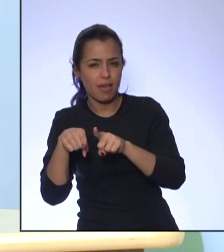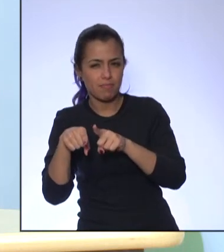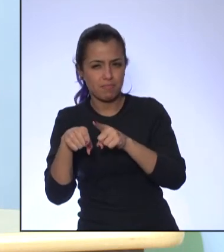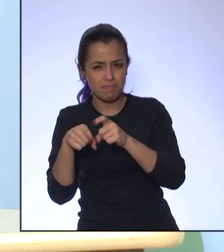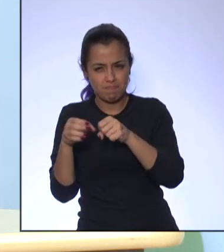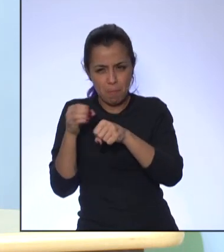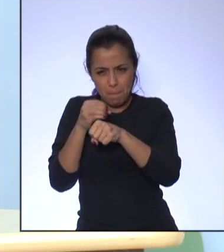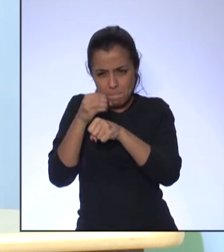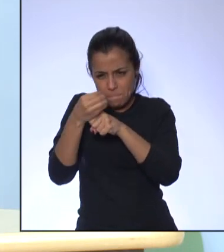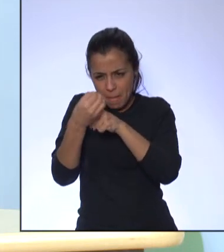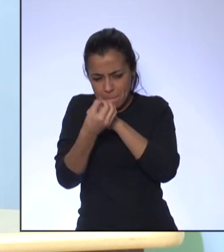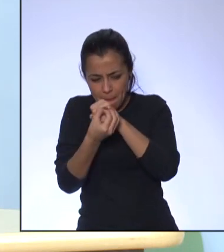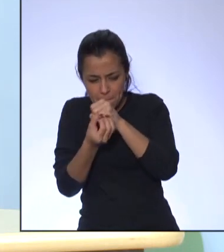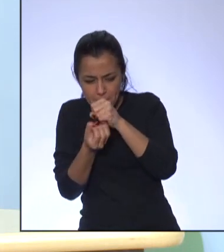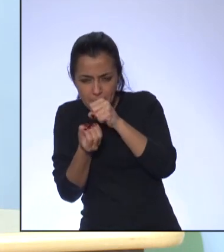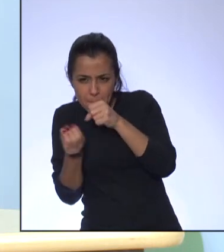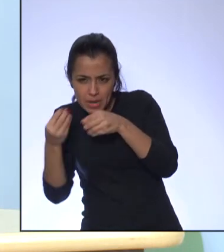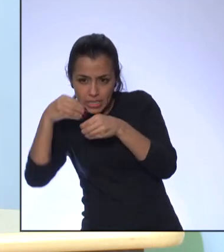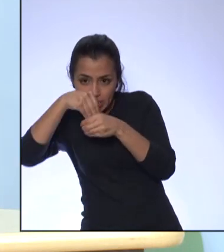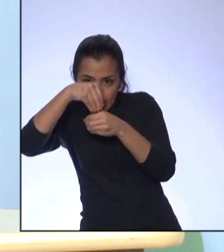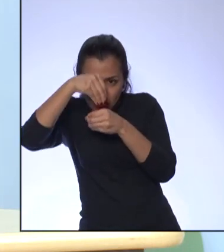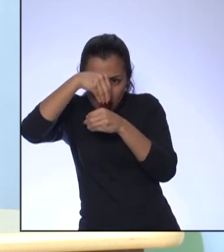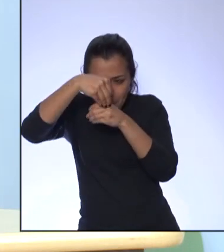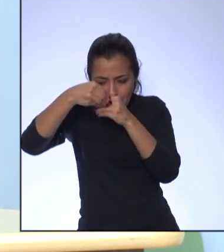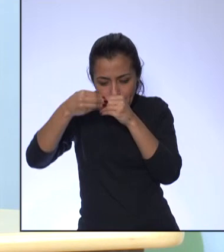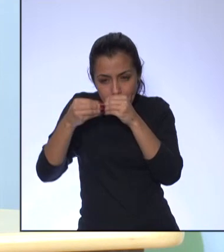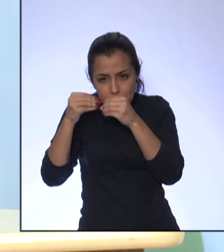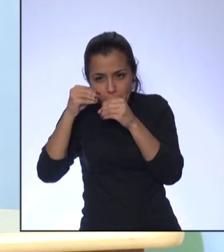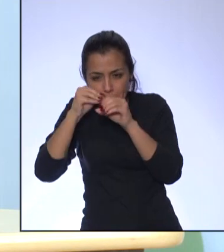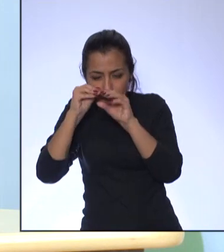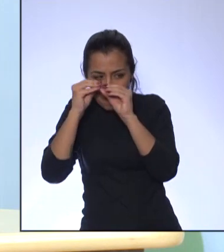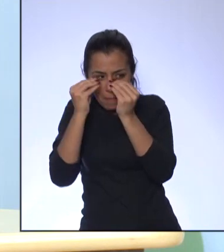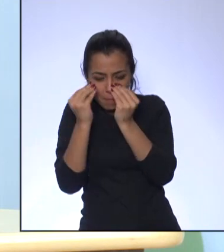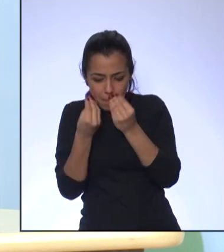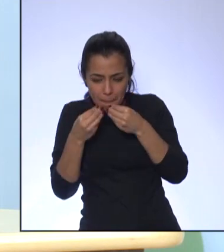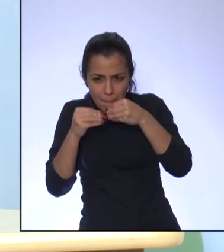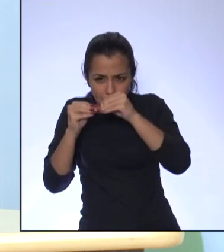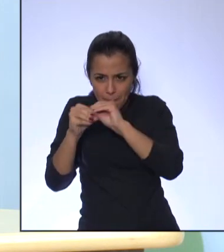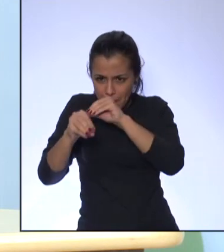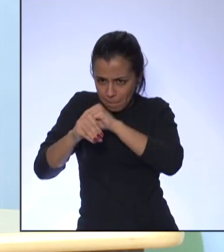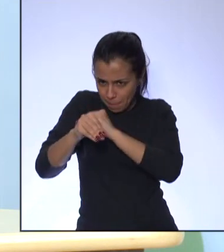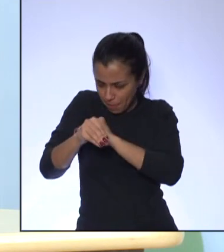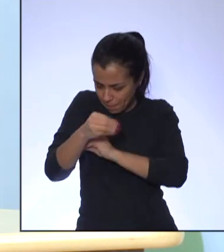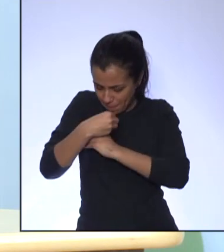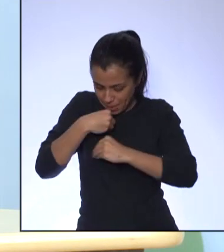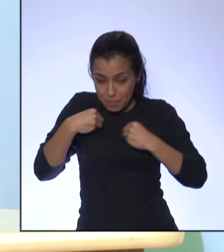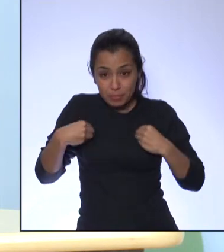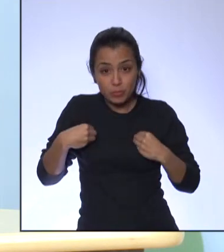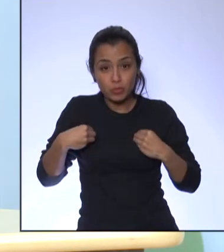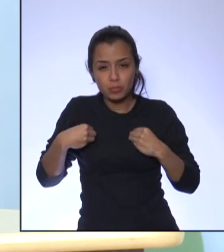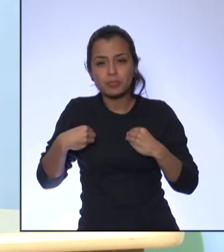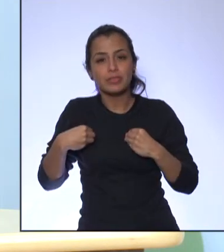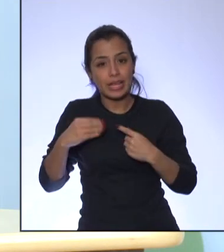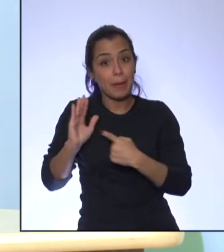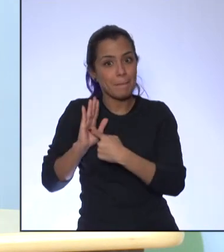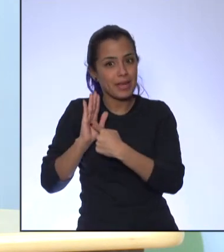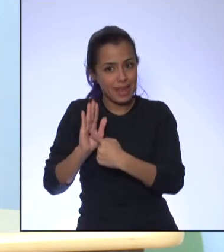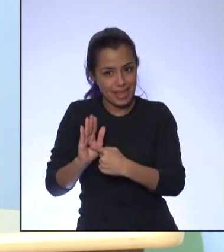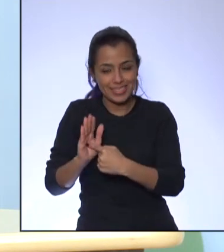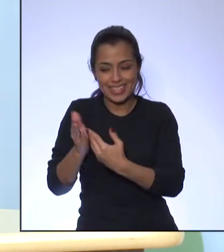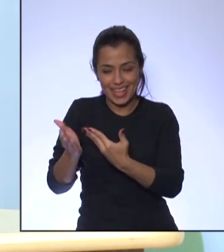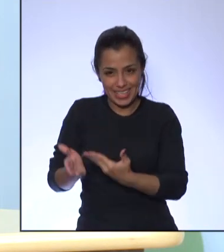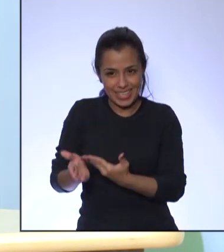diversas substâncias. Moléculas reunidas que formam organismos, também apareceu bastante. E onde elas são encontradas?